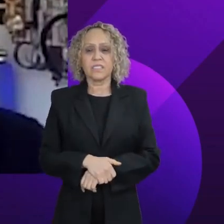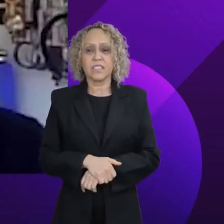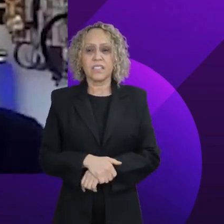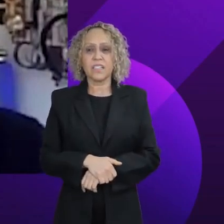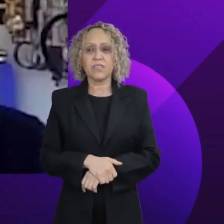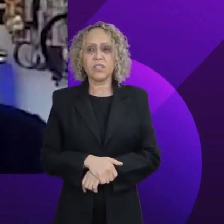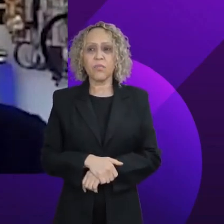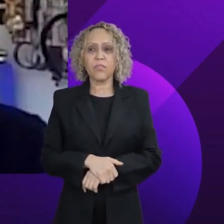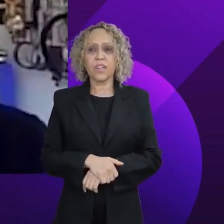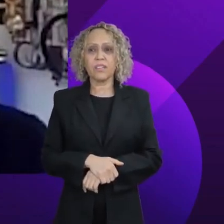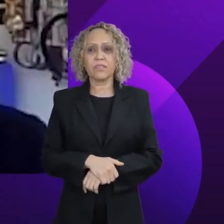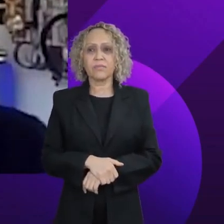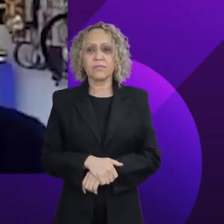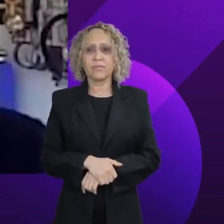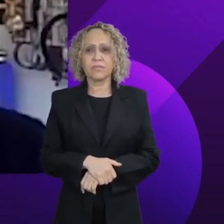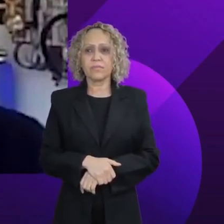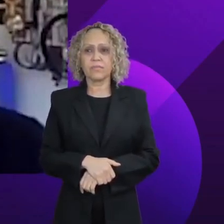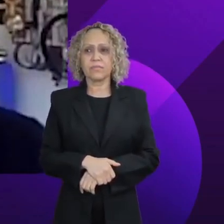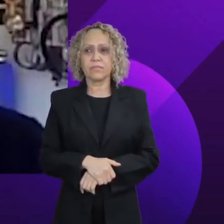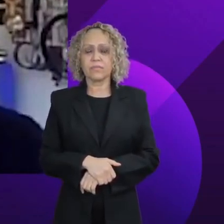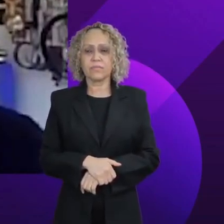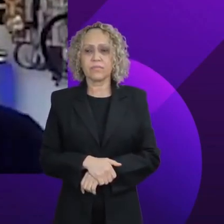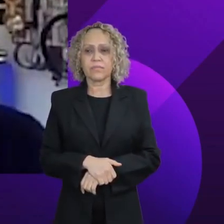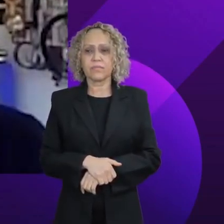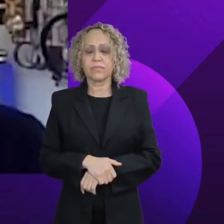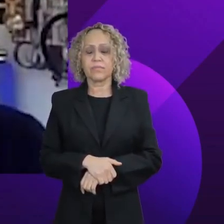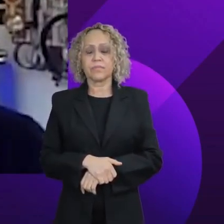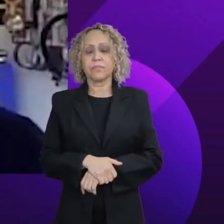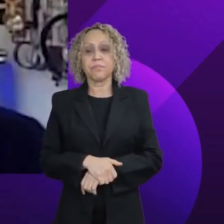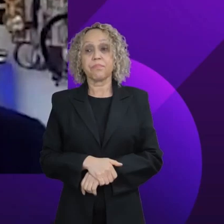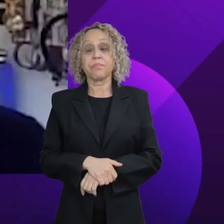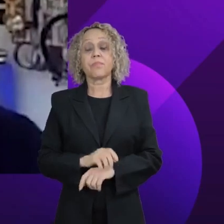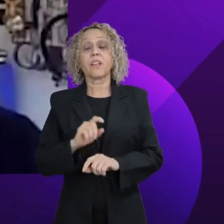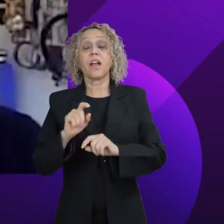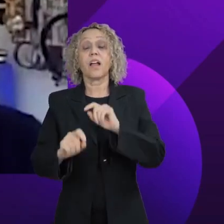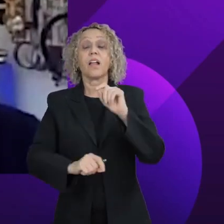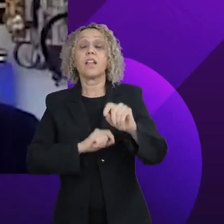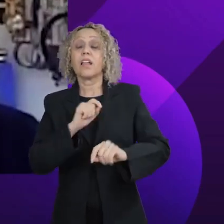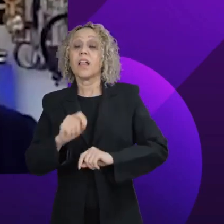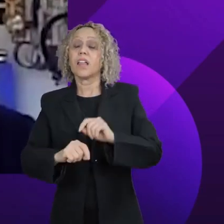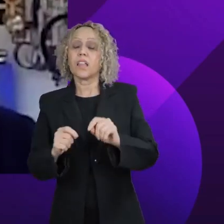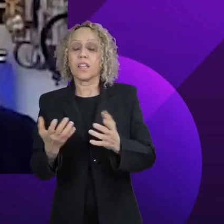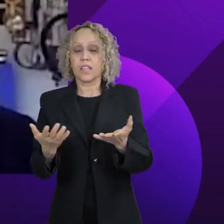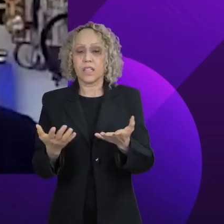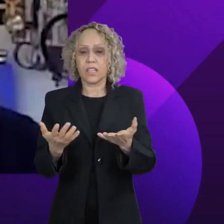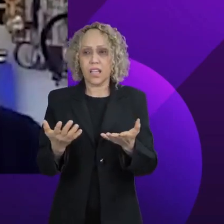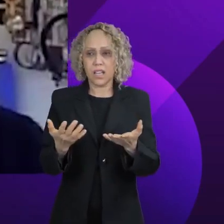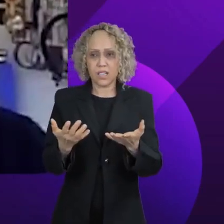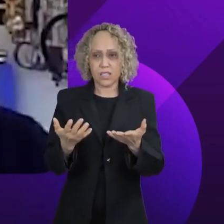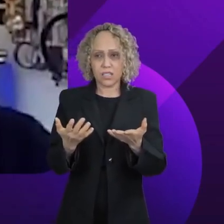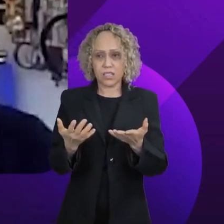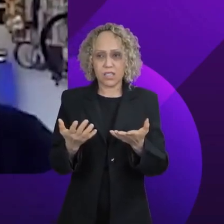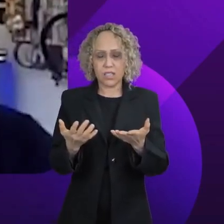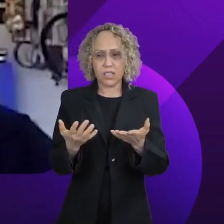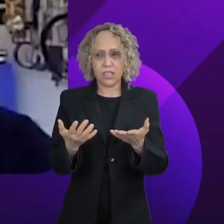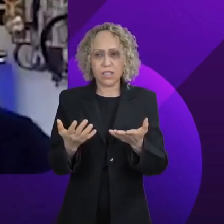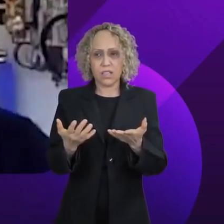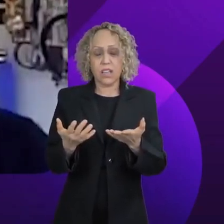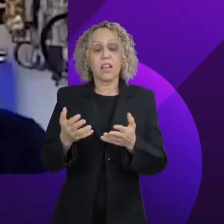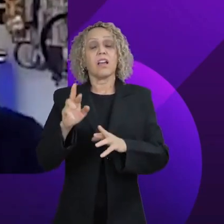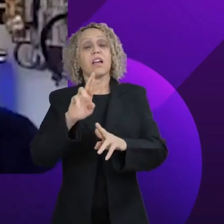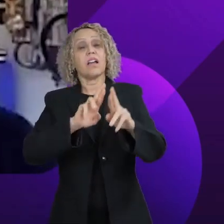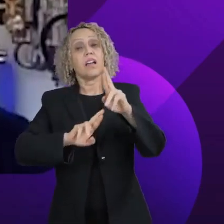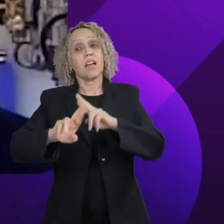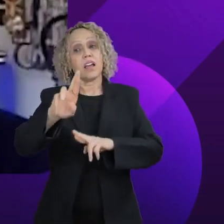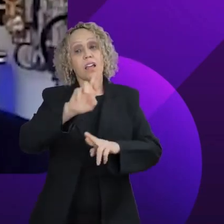no Brasil, existem redes nacional, redes nacionais, né? Redes